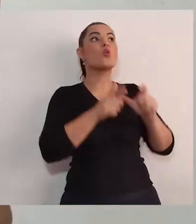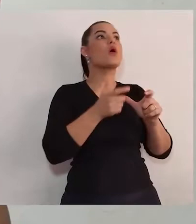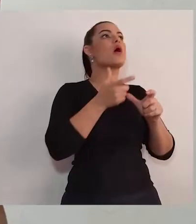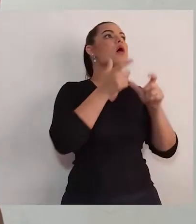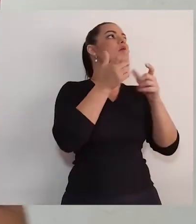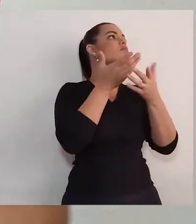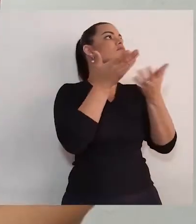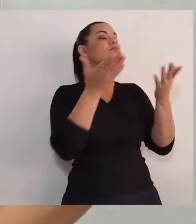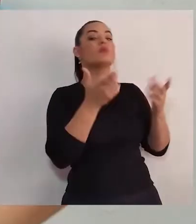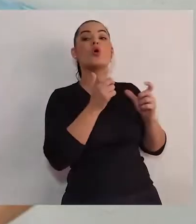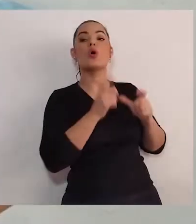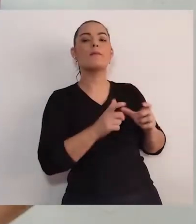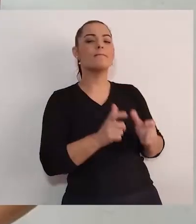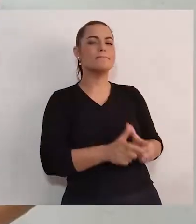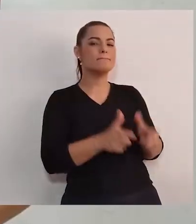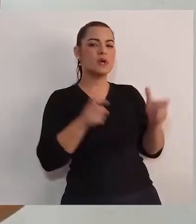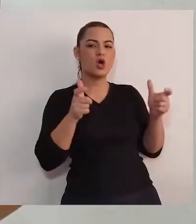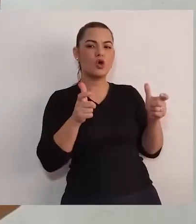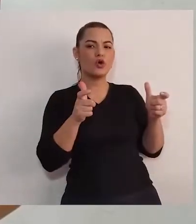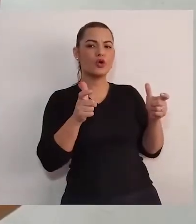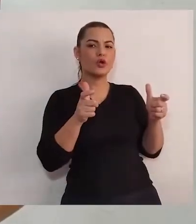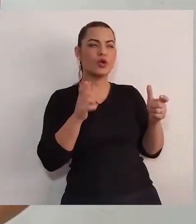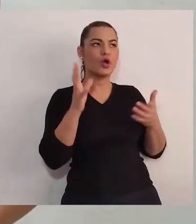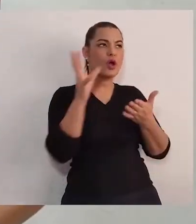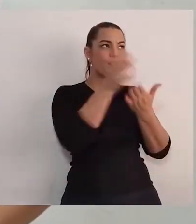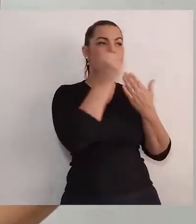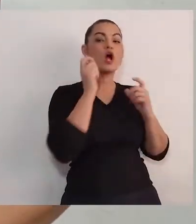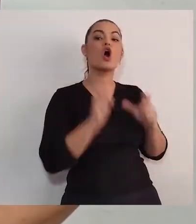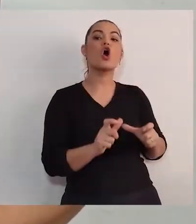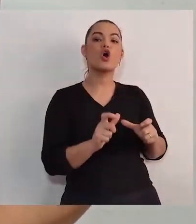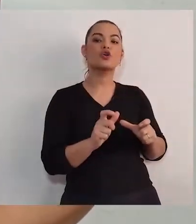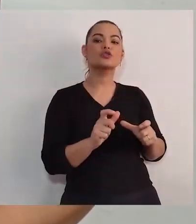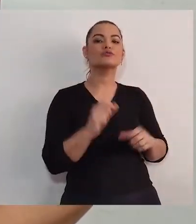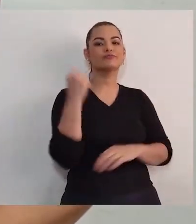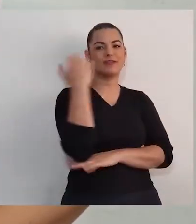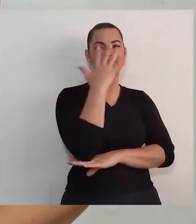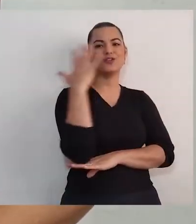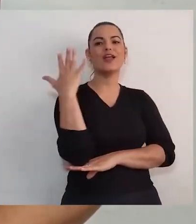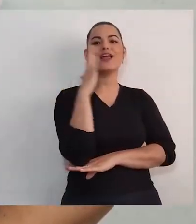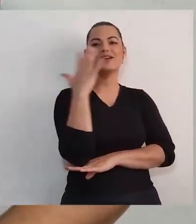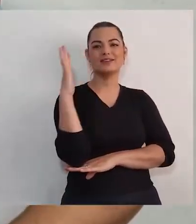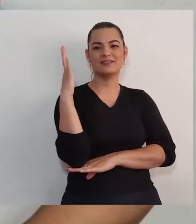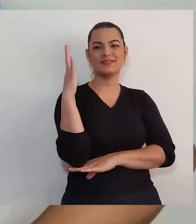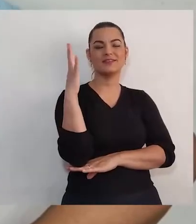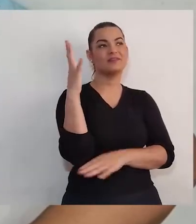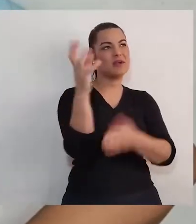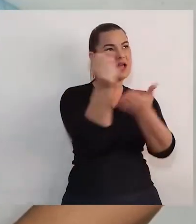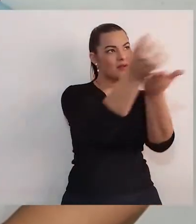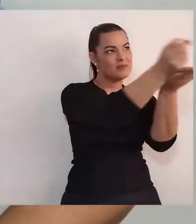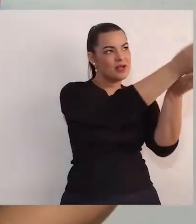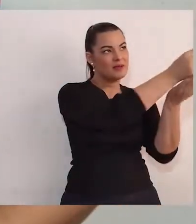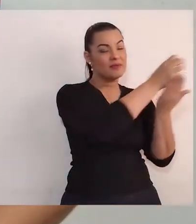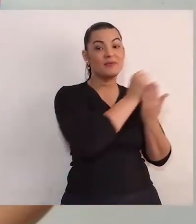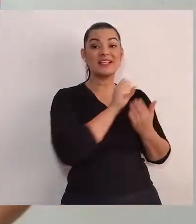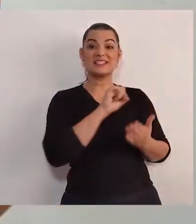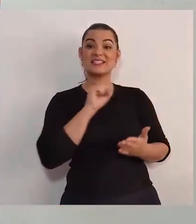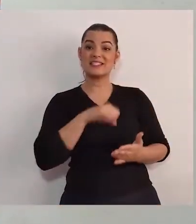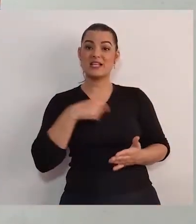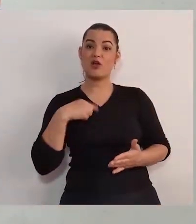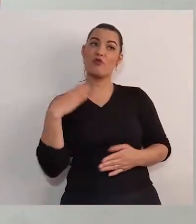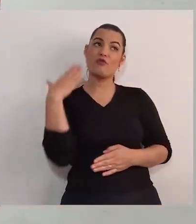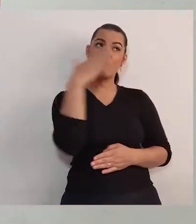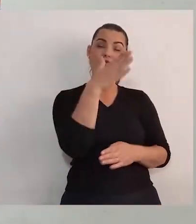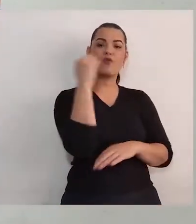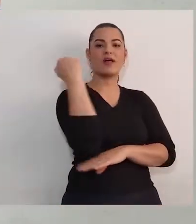dessa matéria-prima vem de onde? Vem da natureza. Então, quanto mais eu